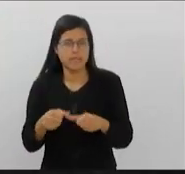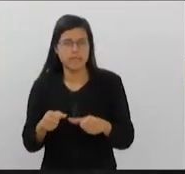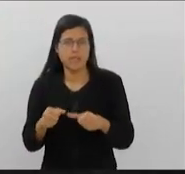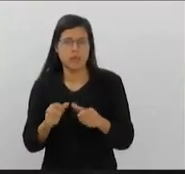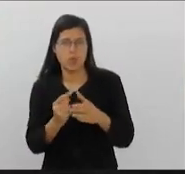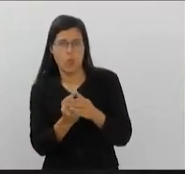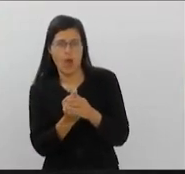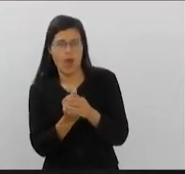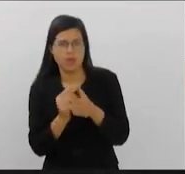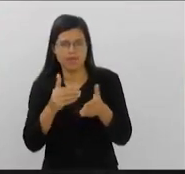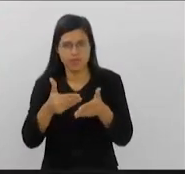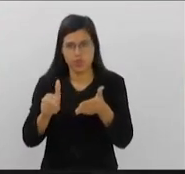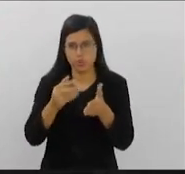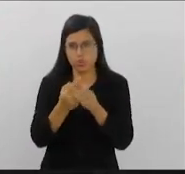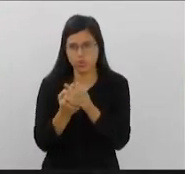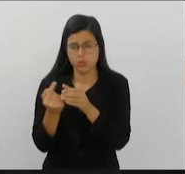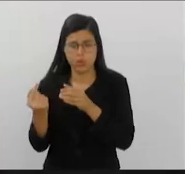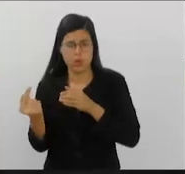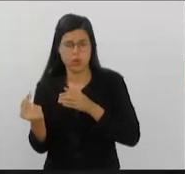de pessoas